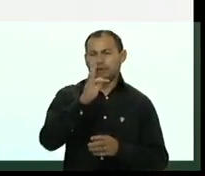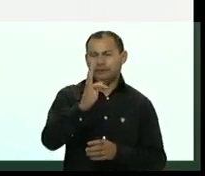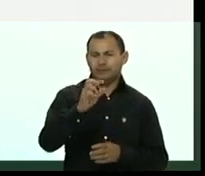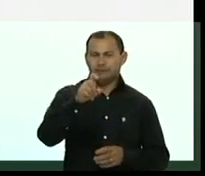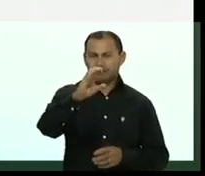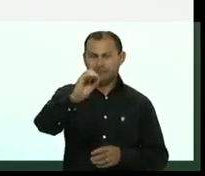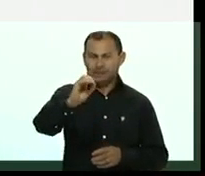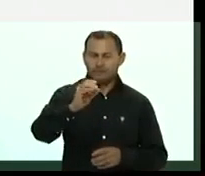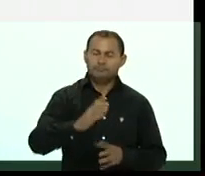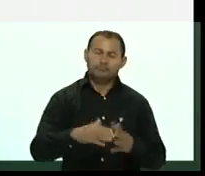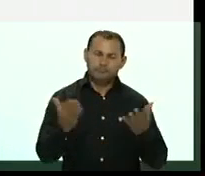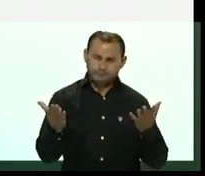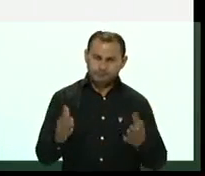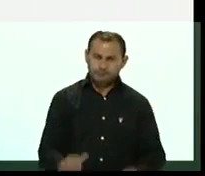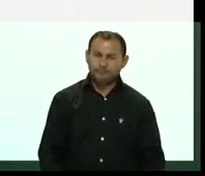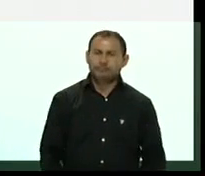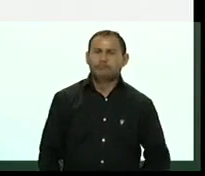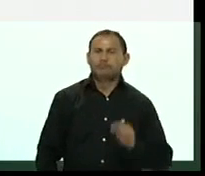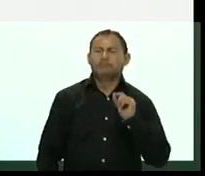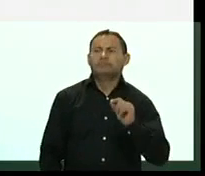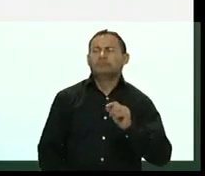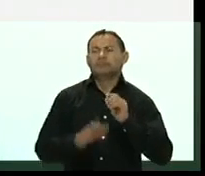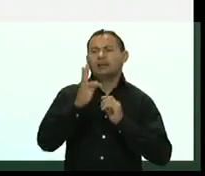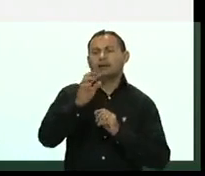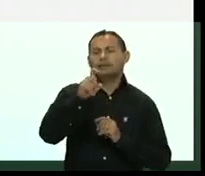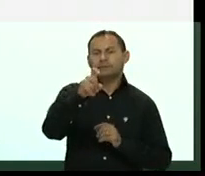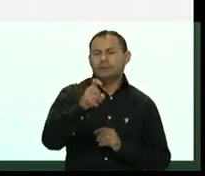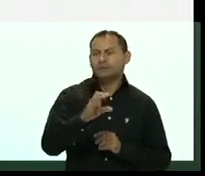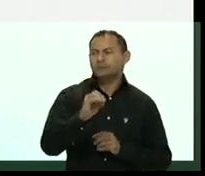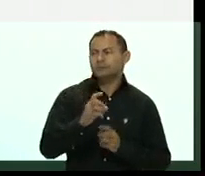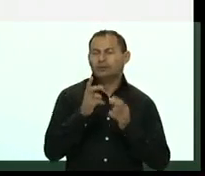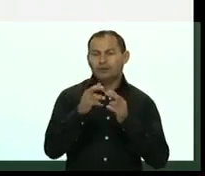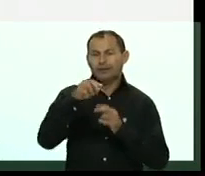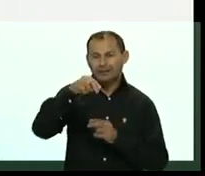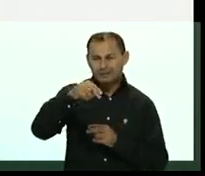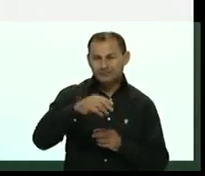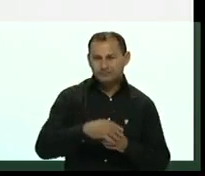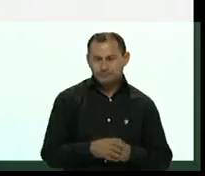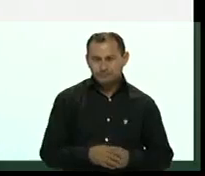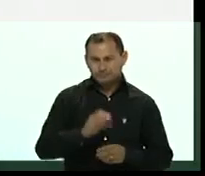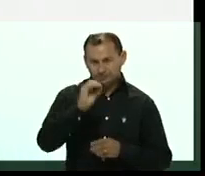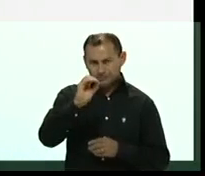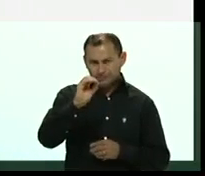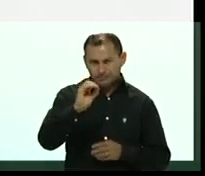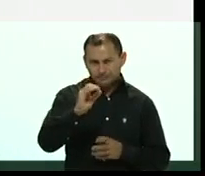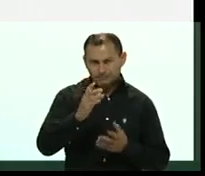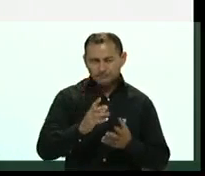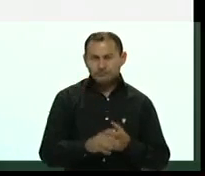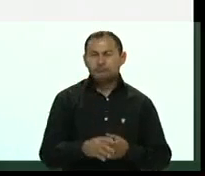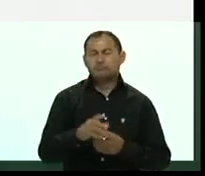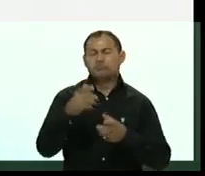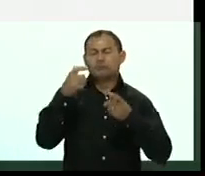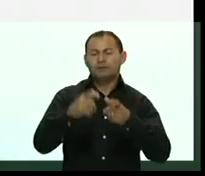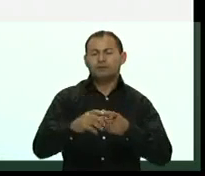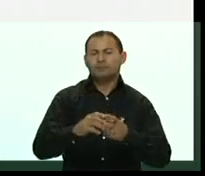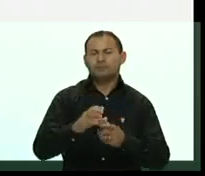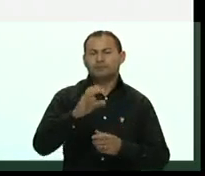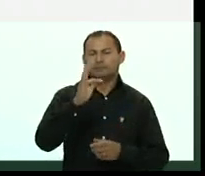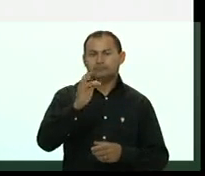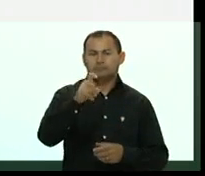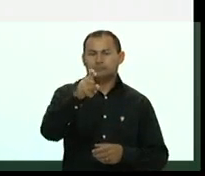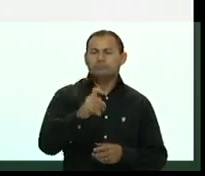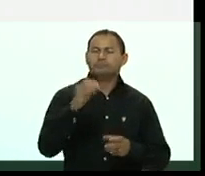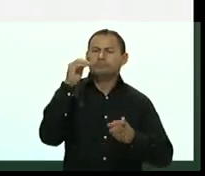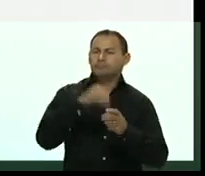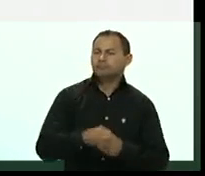F0, tá? Então, e F0 não é igual a N? 0. Então, no lugar desse meu F0, eu